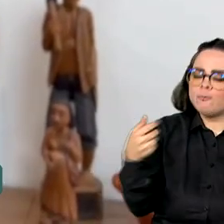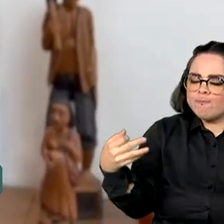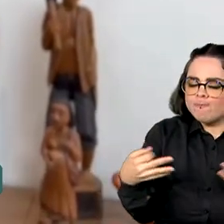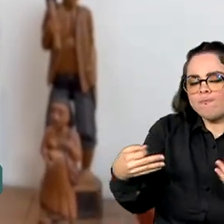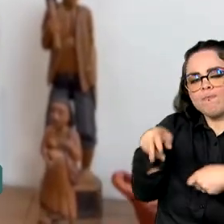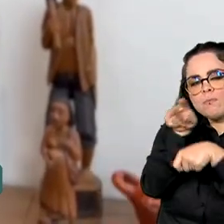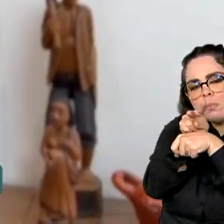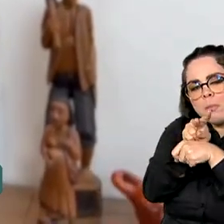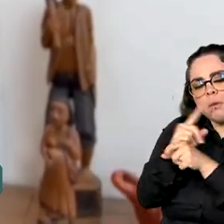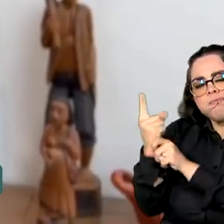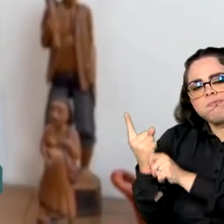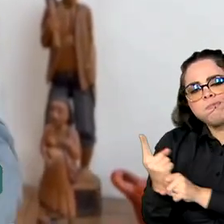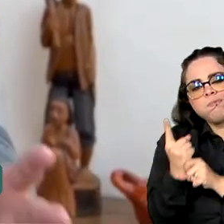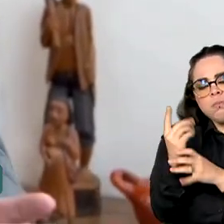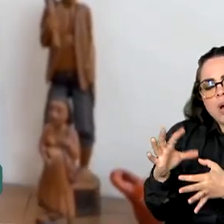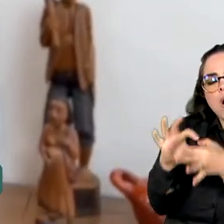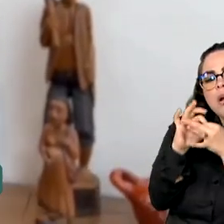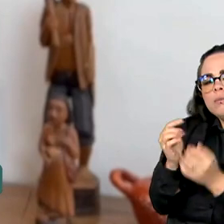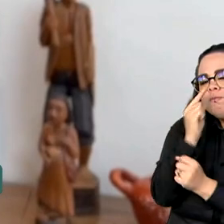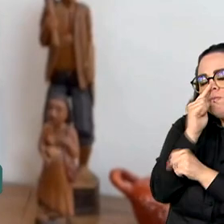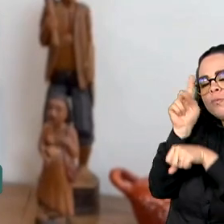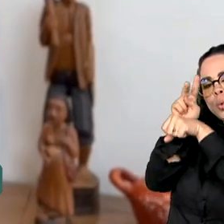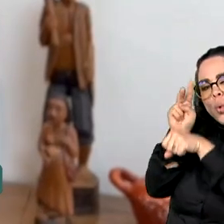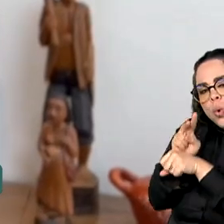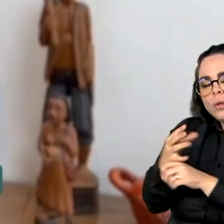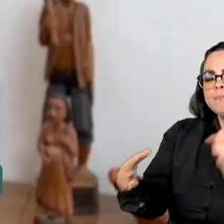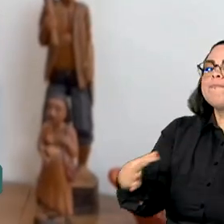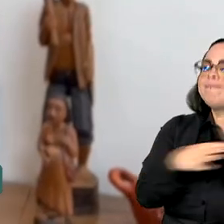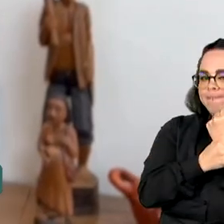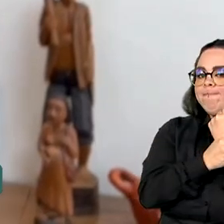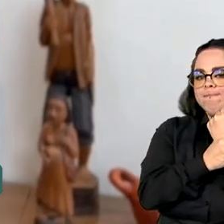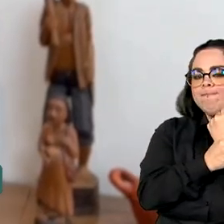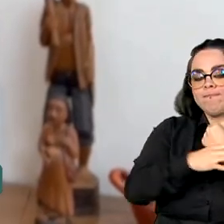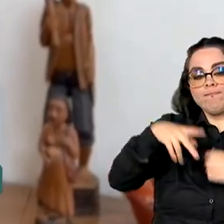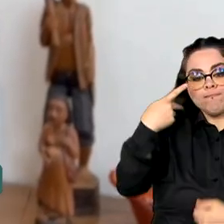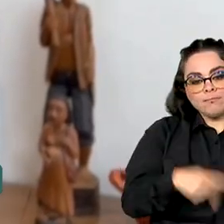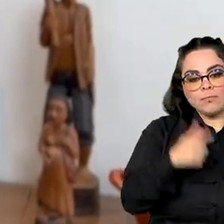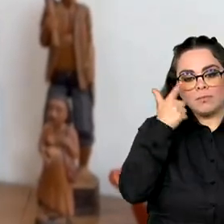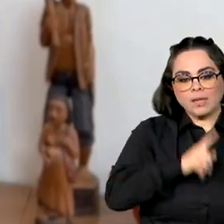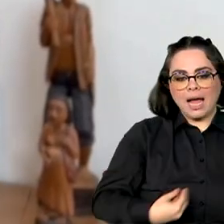a estas pessoas, todas as garantias para que aqui sejam bem recebidas.